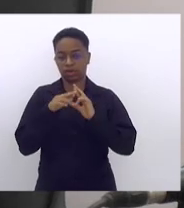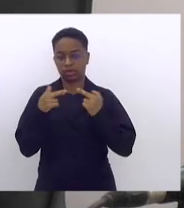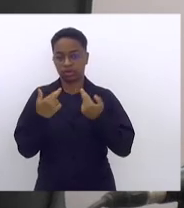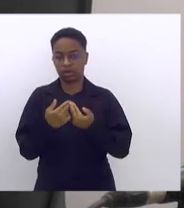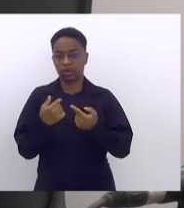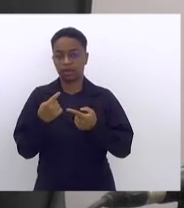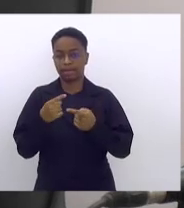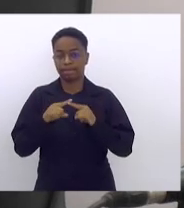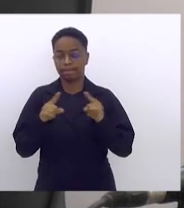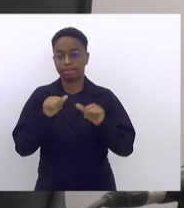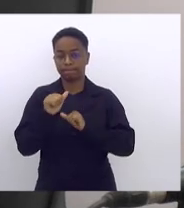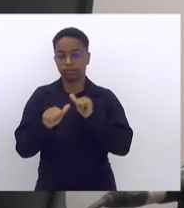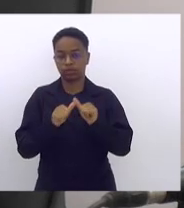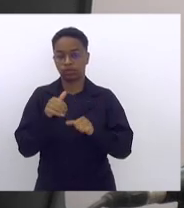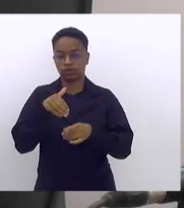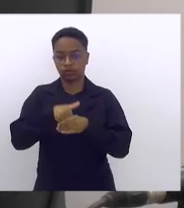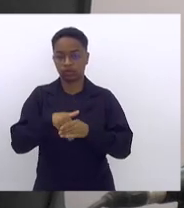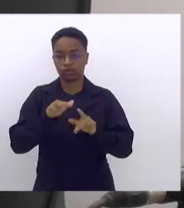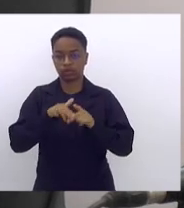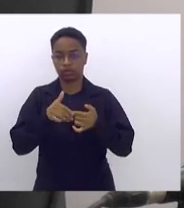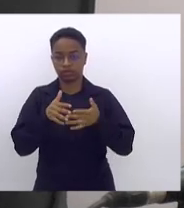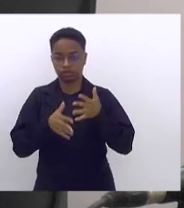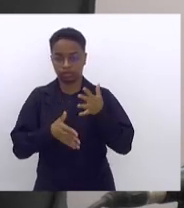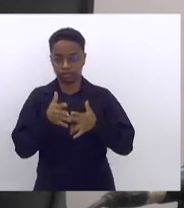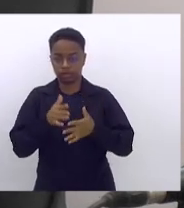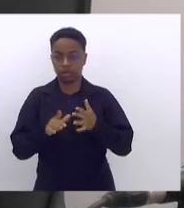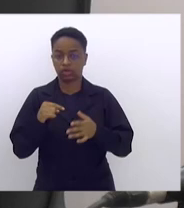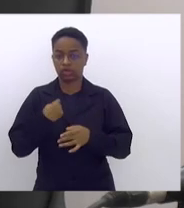voto pela prejudicabilidade. Foi uma discussão que tivemos aqui,